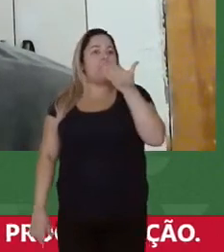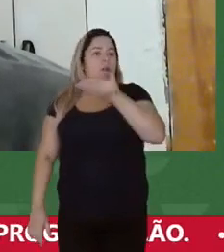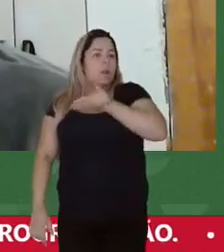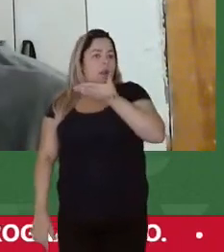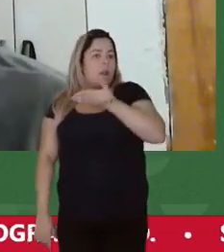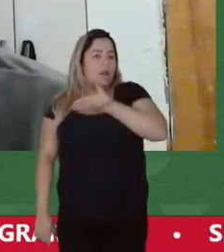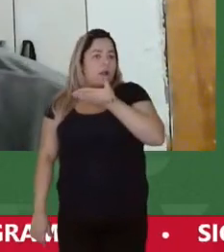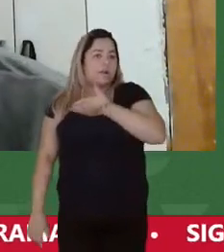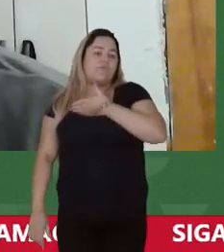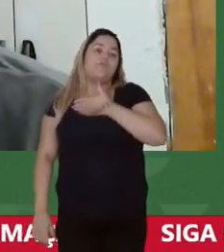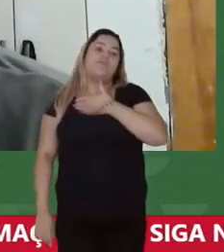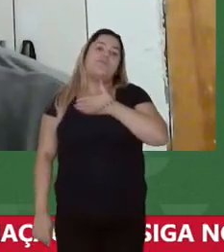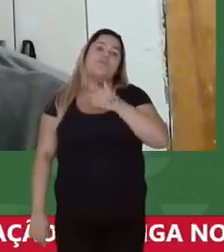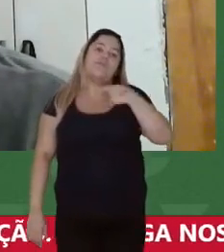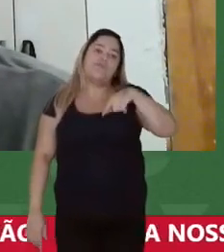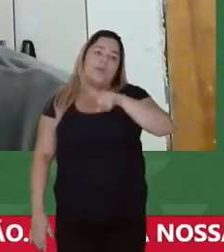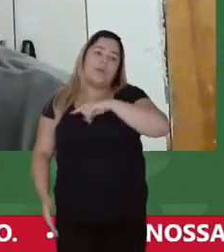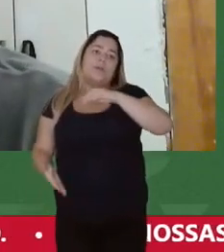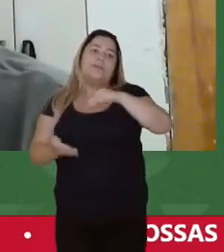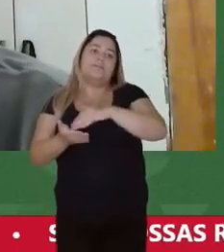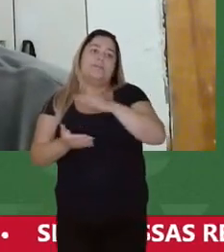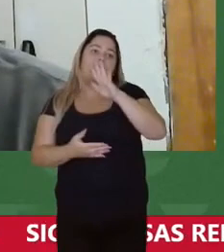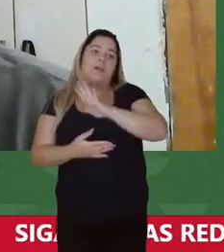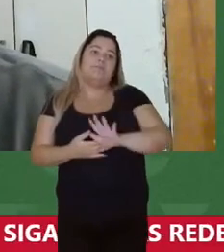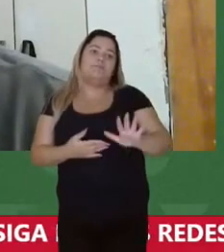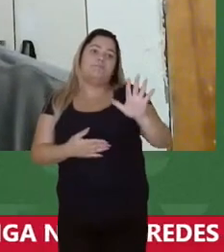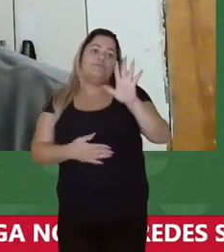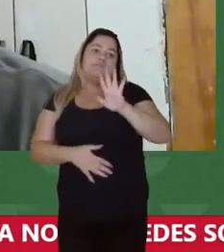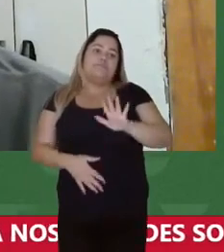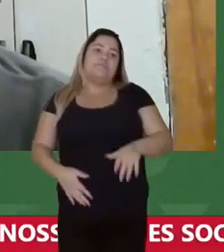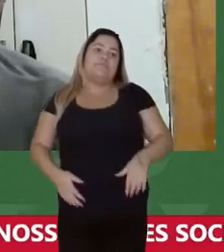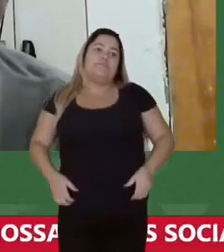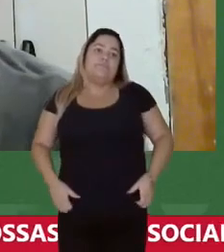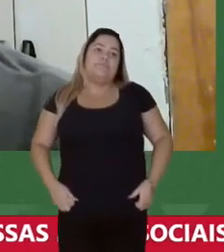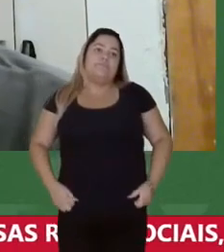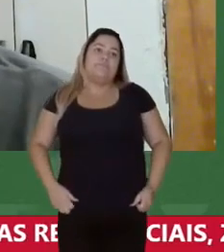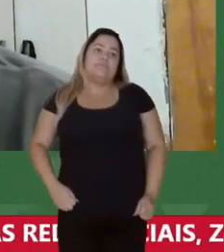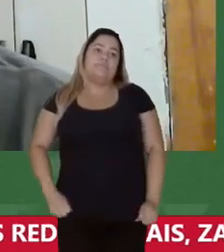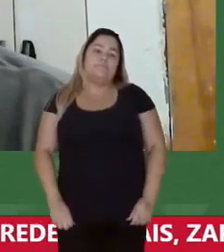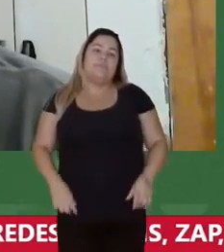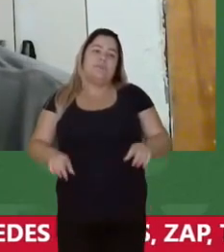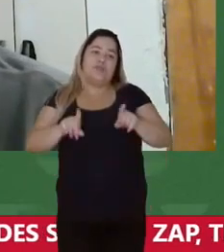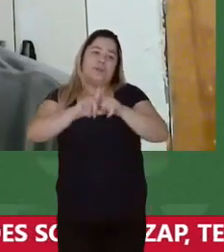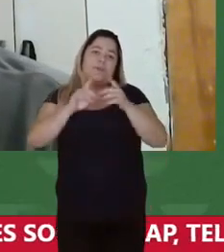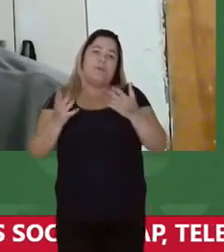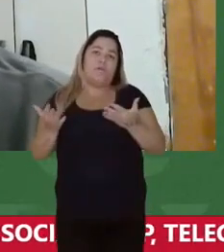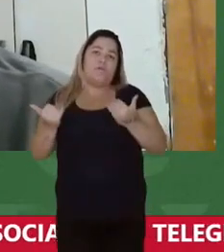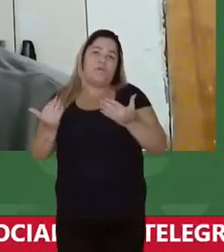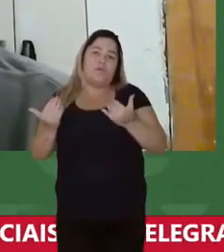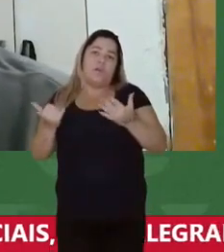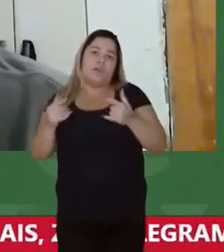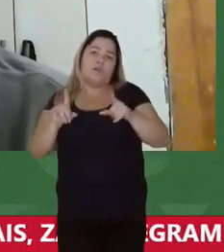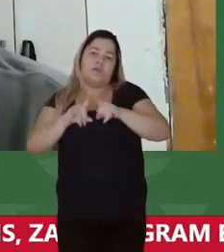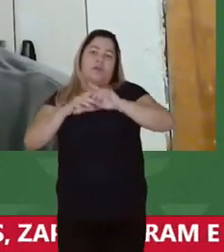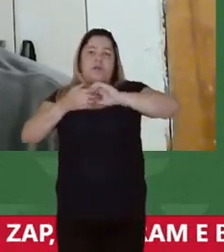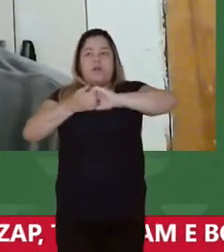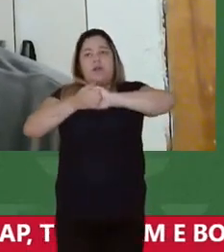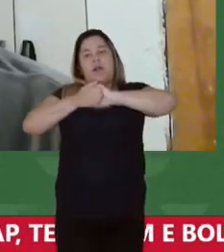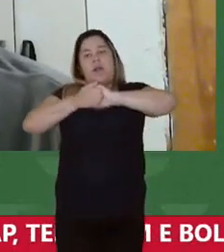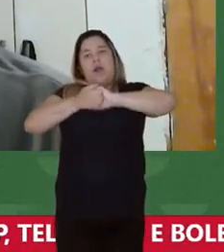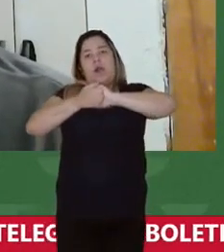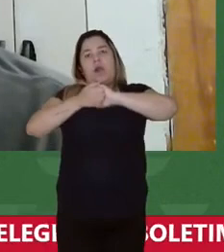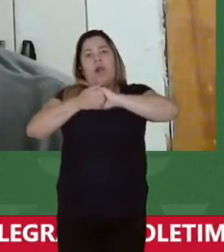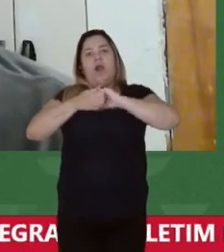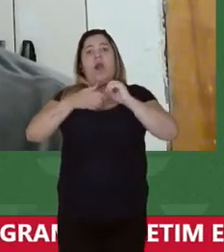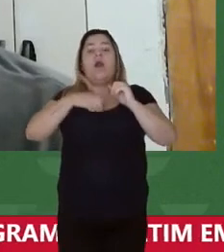companheiros, né, a nossa secretária nacional, a Nádia, né, eu saí há pouco tempo da juventude, Nádia, desejo aí a você muita